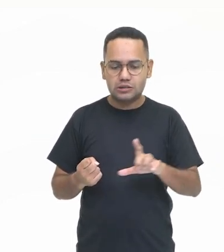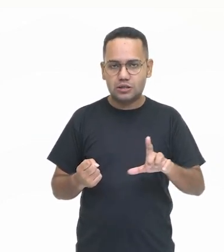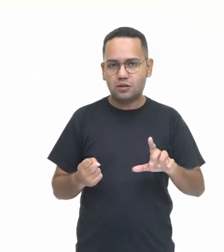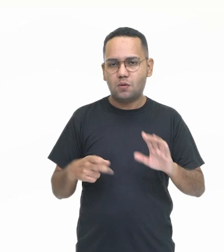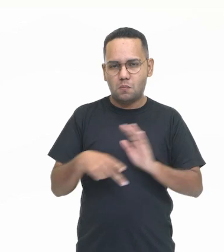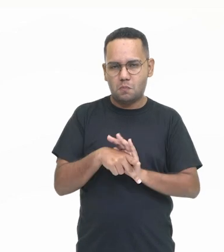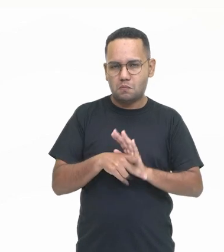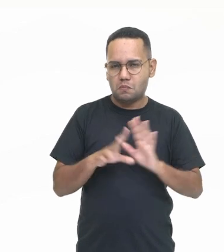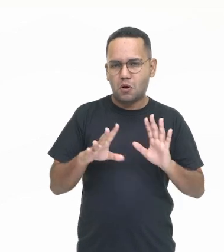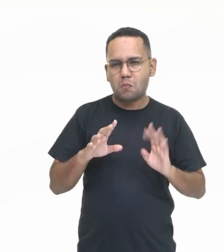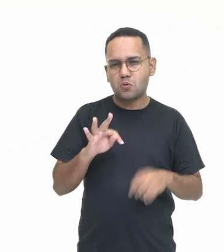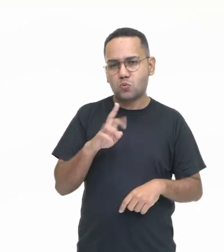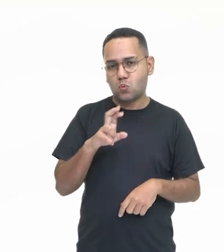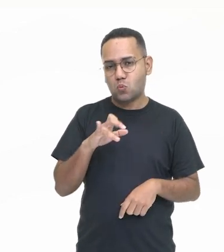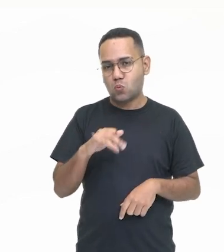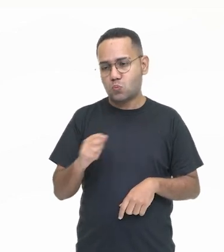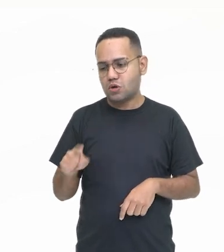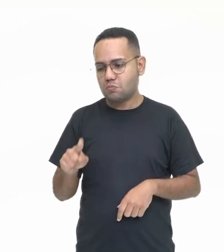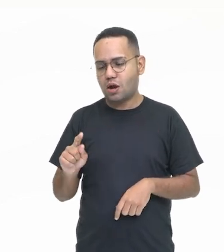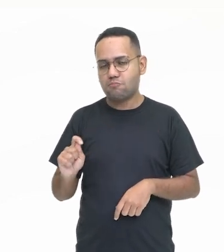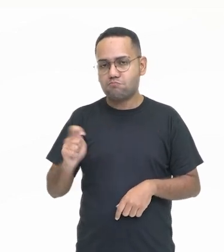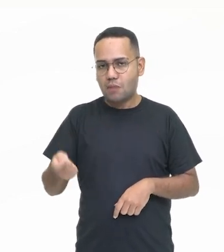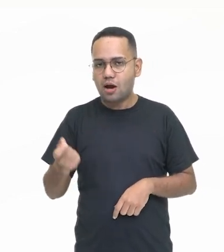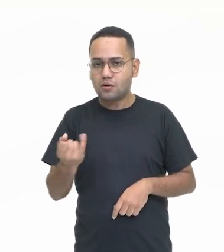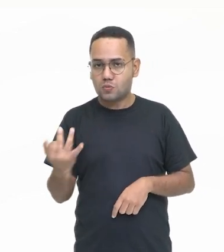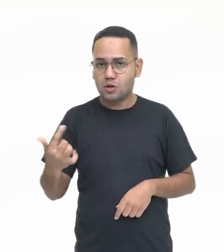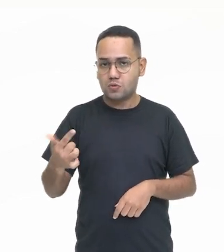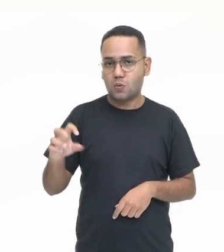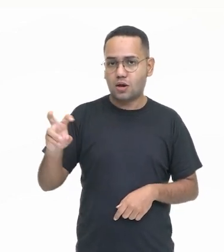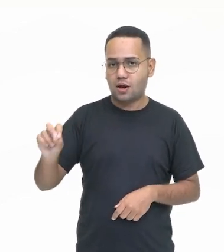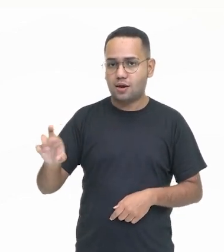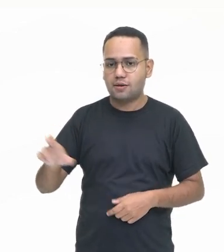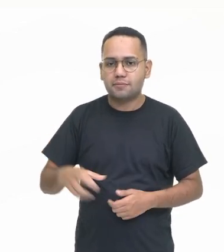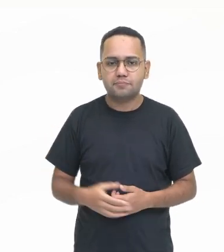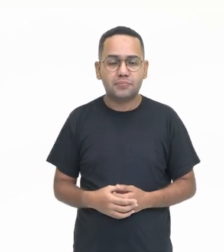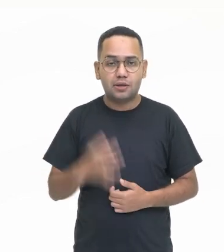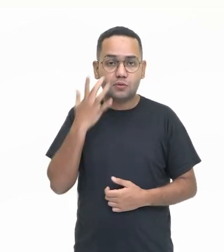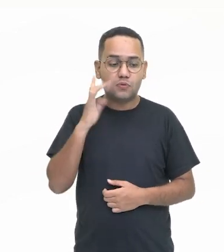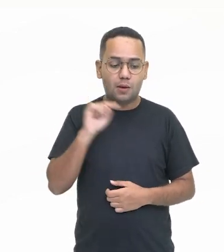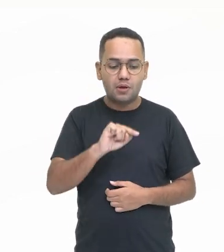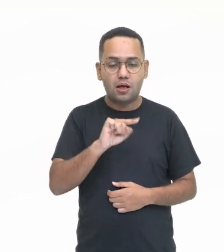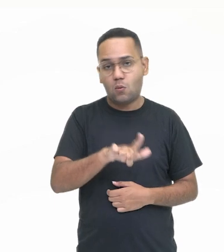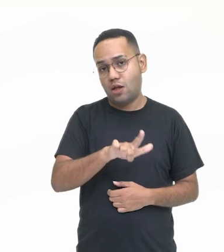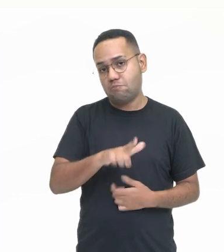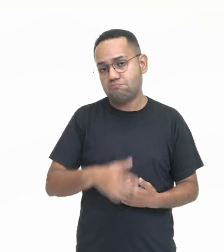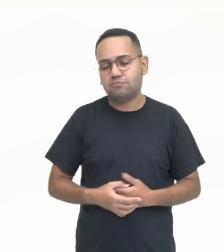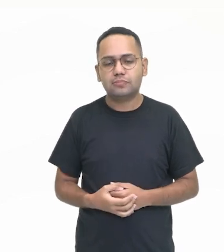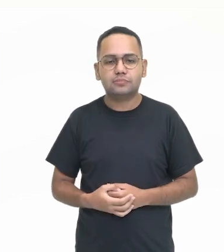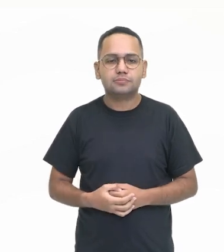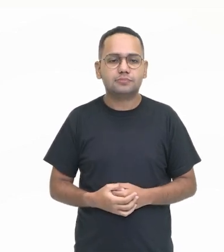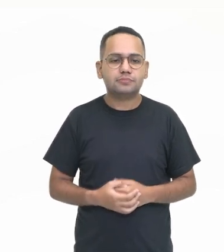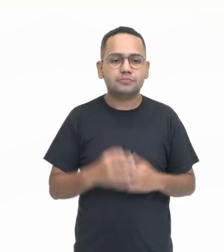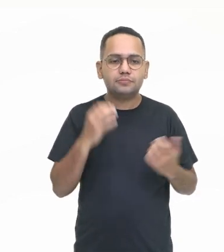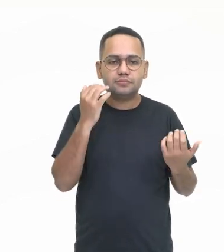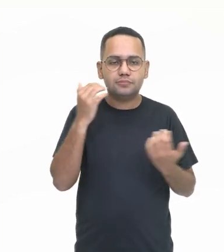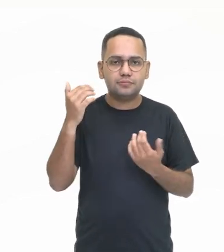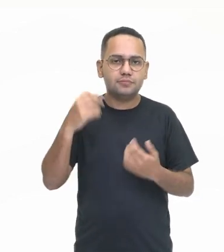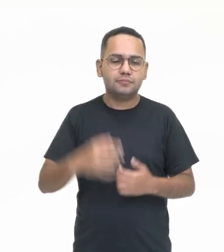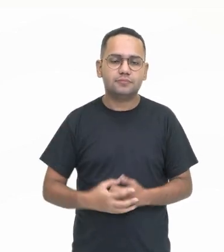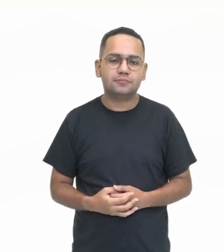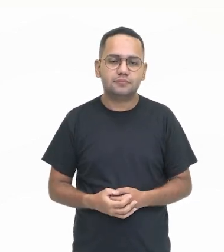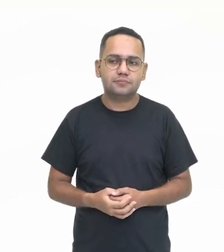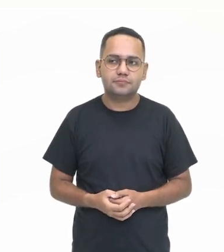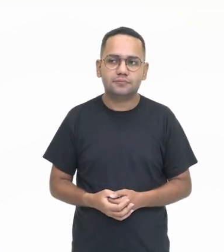pensando aí rapidamente, tá? Você consegue, sem muita conta, responder essas duas perguntinhas